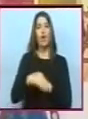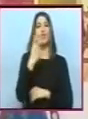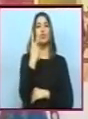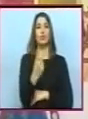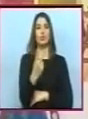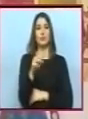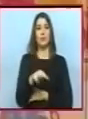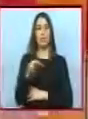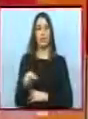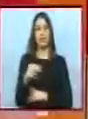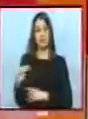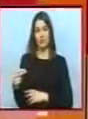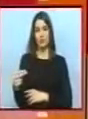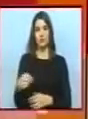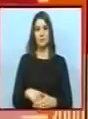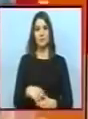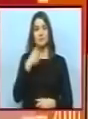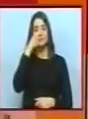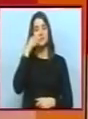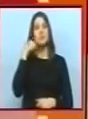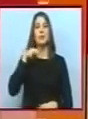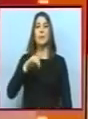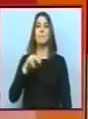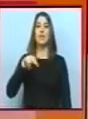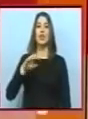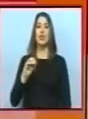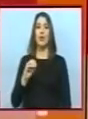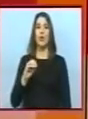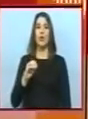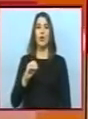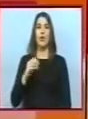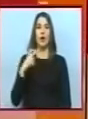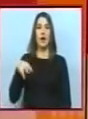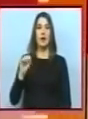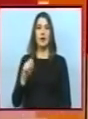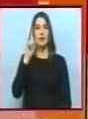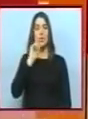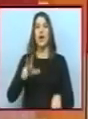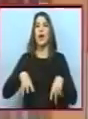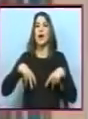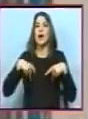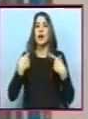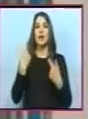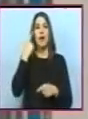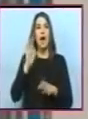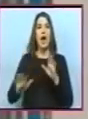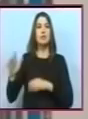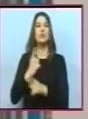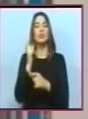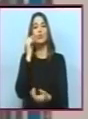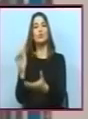euros. Nina Wang tornou-se na mulher mais rica da Ásia após a morte do marido.